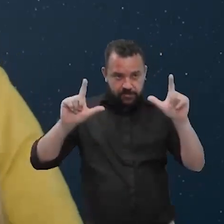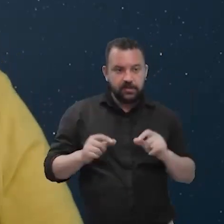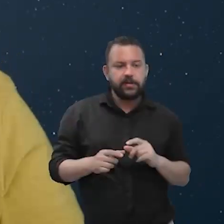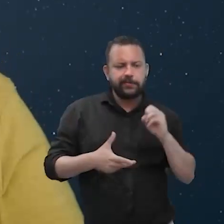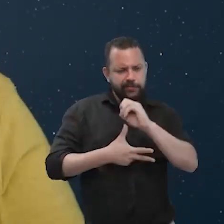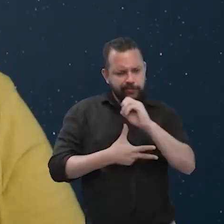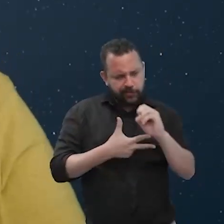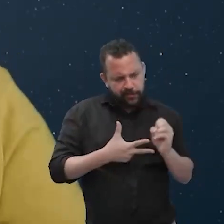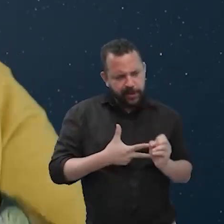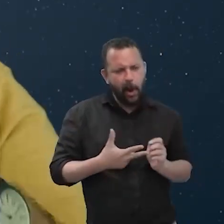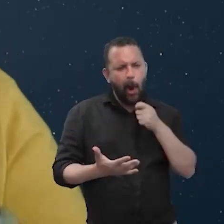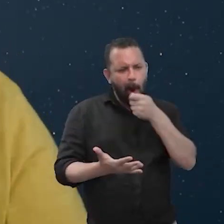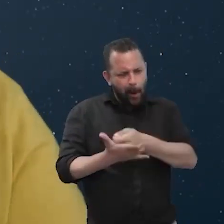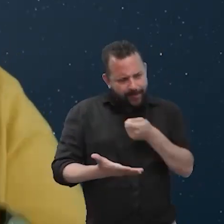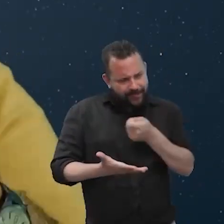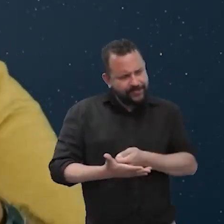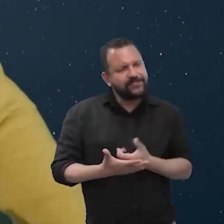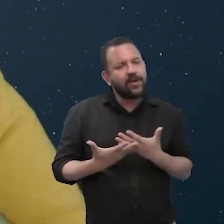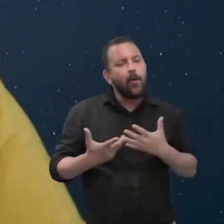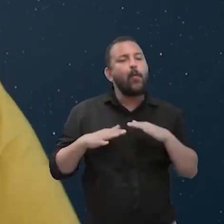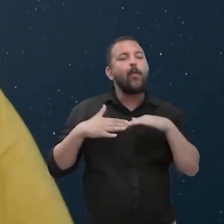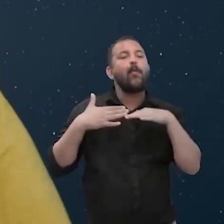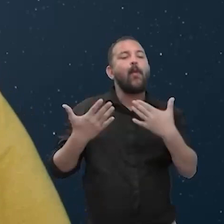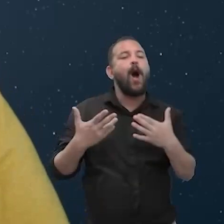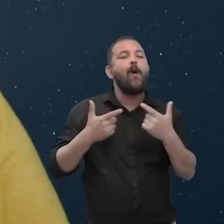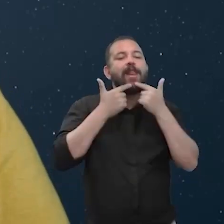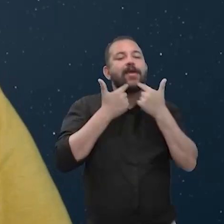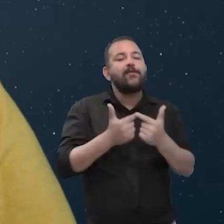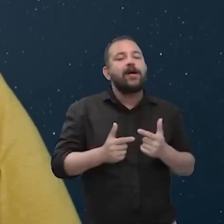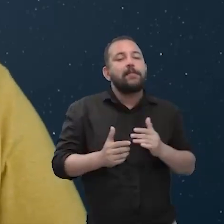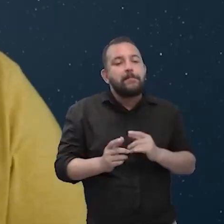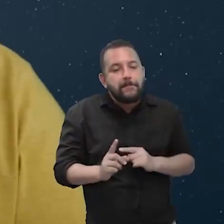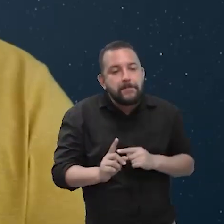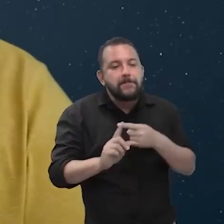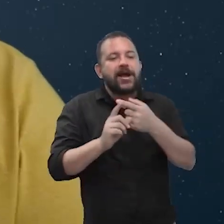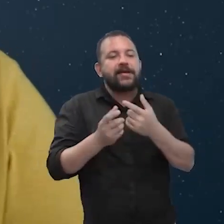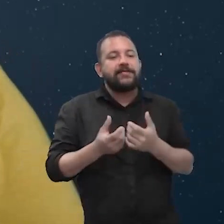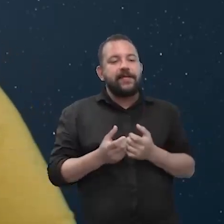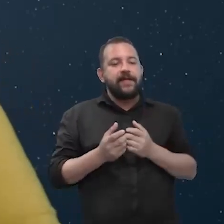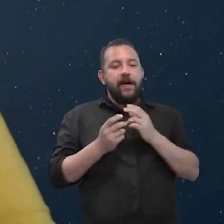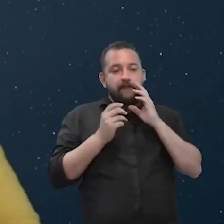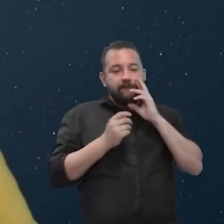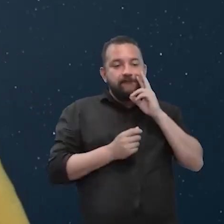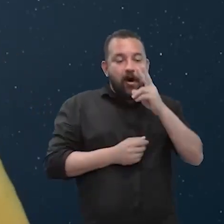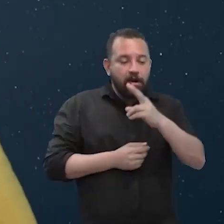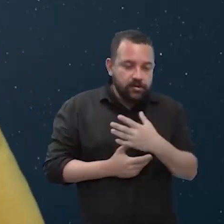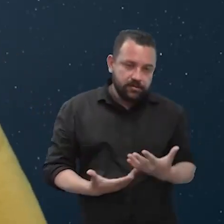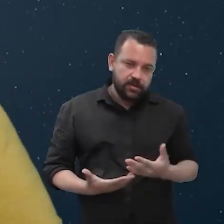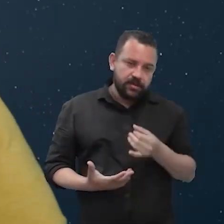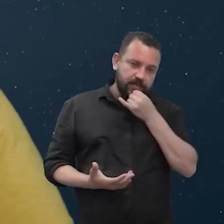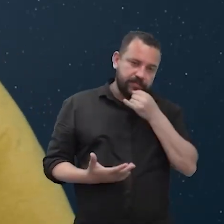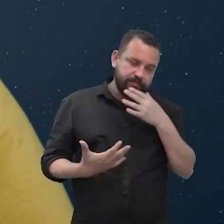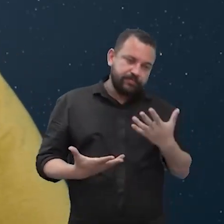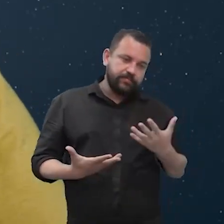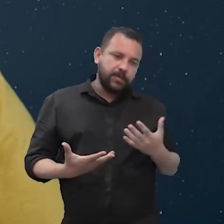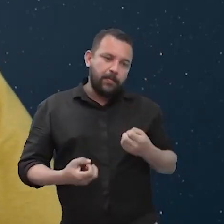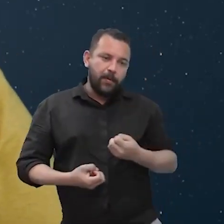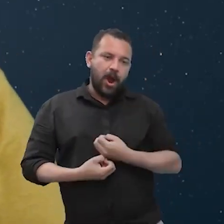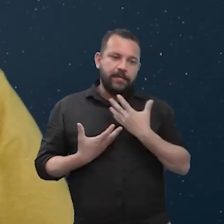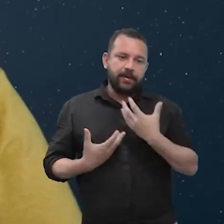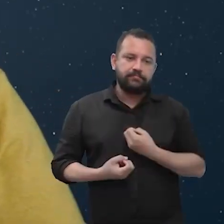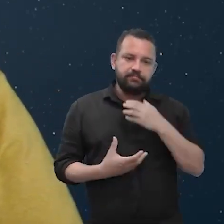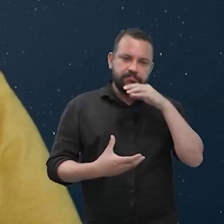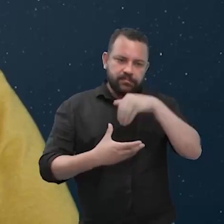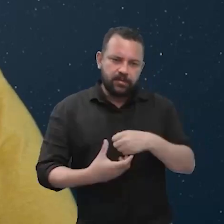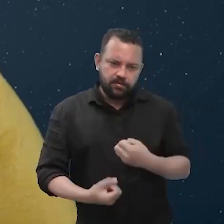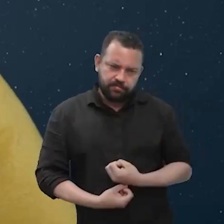ele cobra exatamente isso. Qual é a função predominante em um texto? Então você pode pegar, por exemplo, em um poema, dentro desse poema você dizer